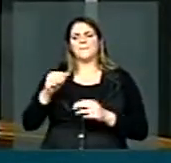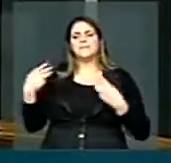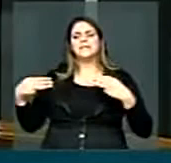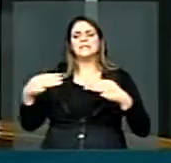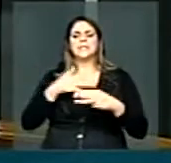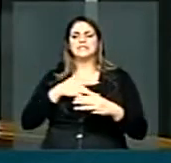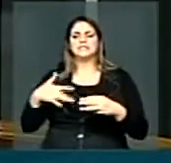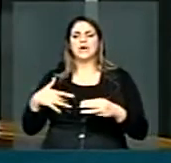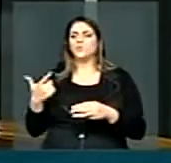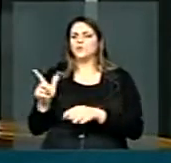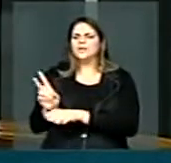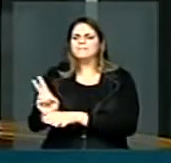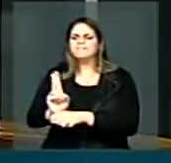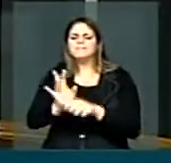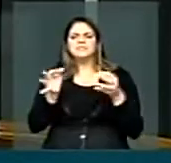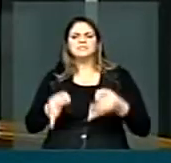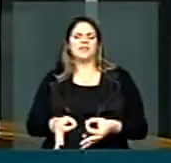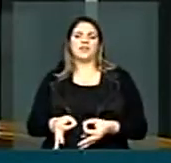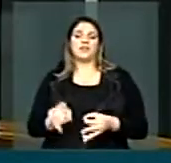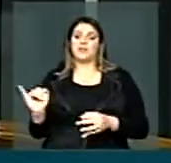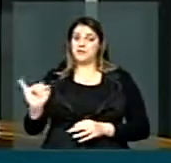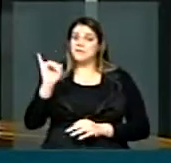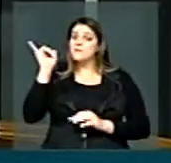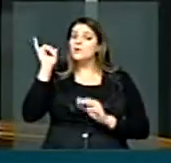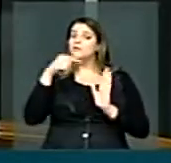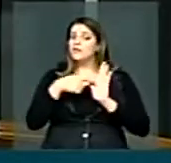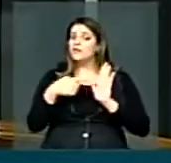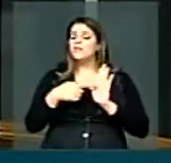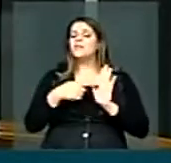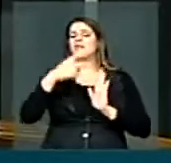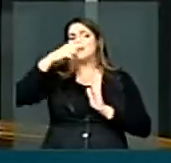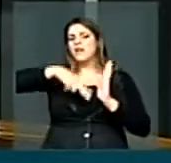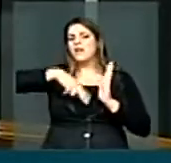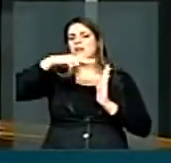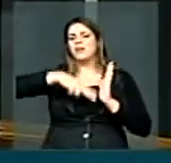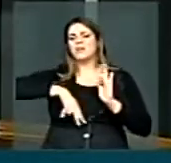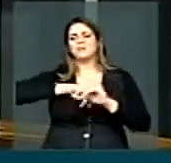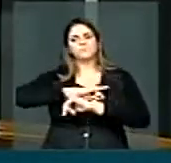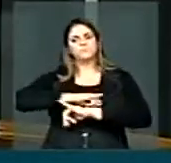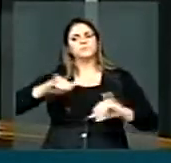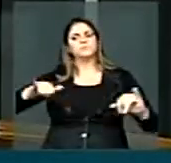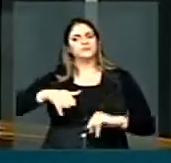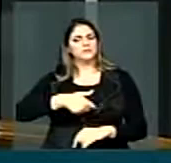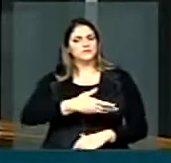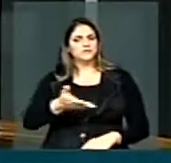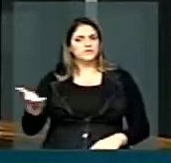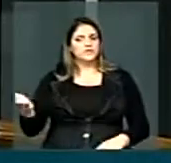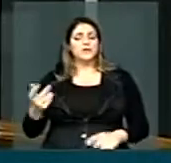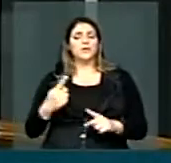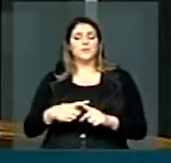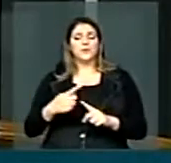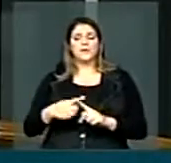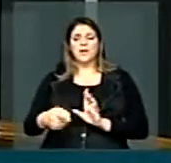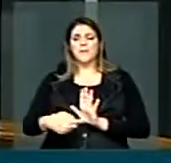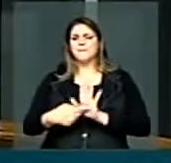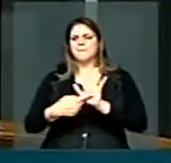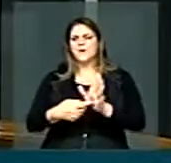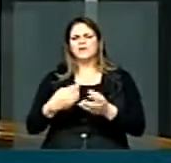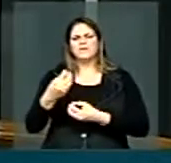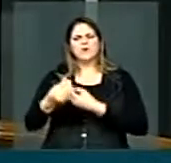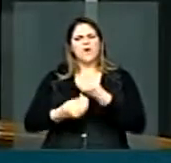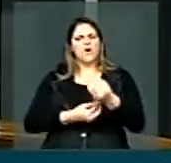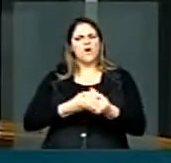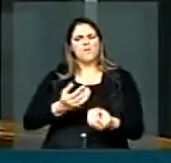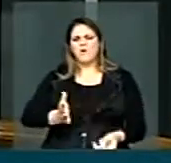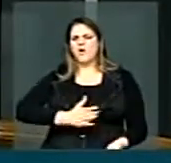esses planos. Essa matéria é muito importante que ela seja lida, que seja registrada aqui, porque ela mostra o